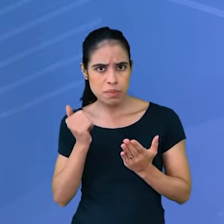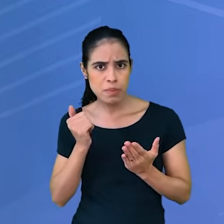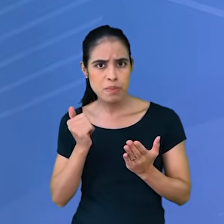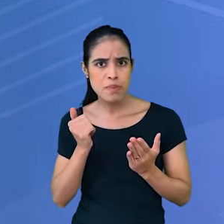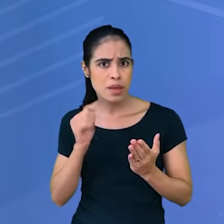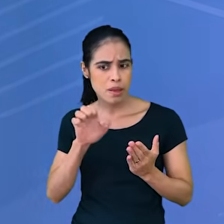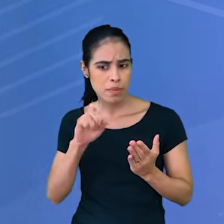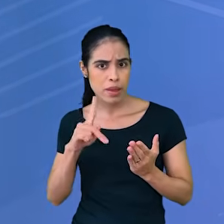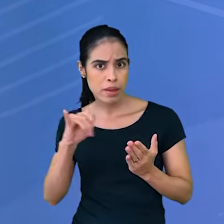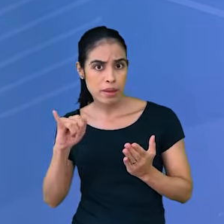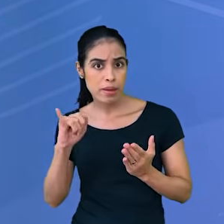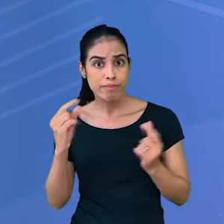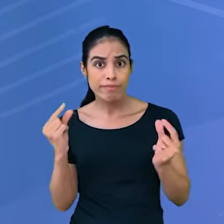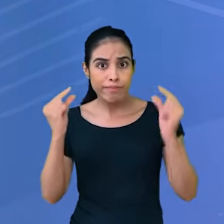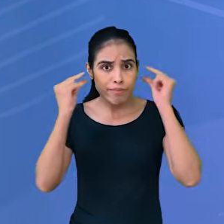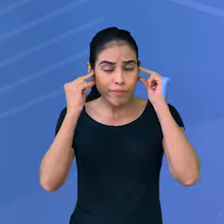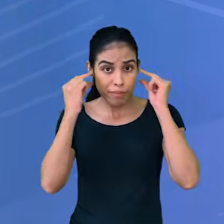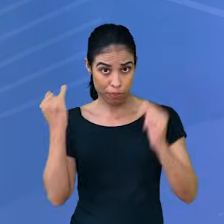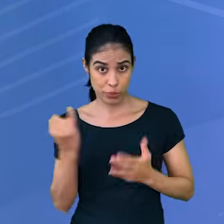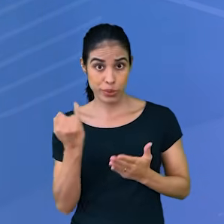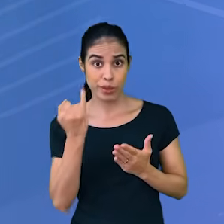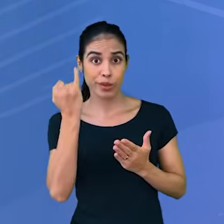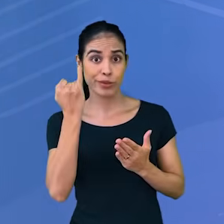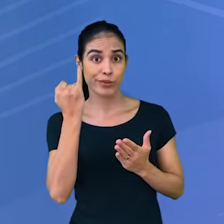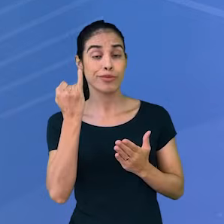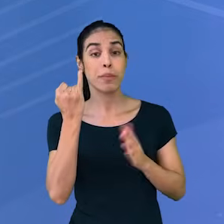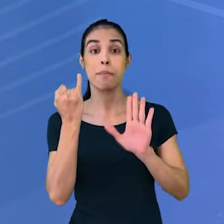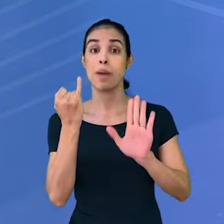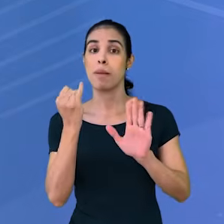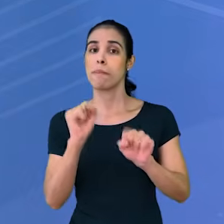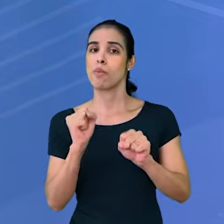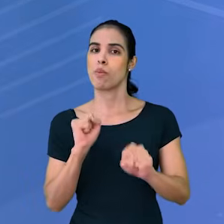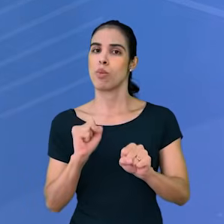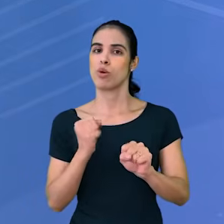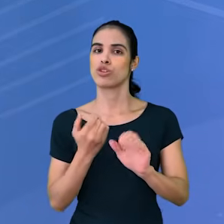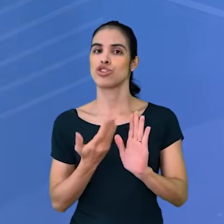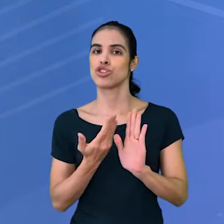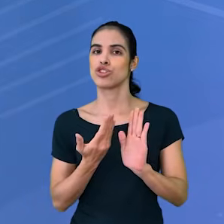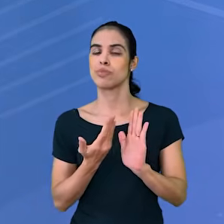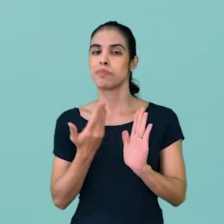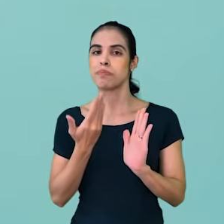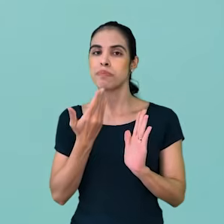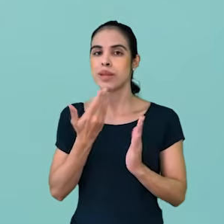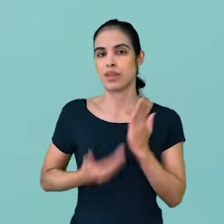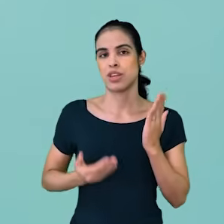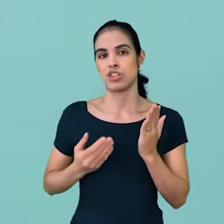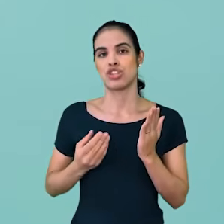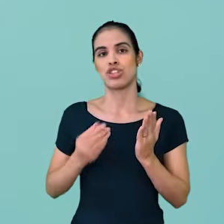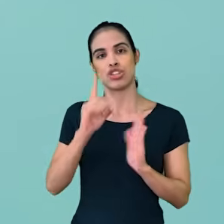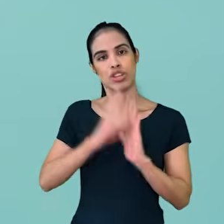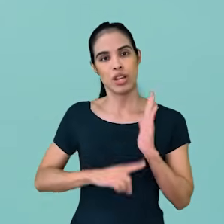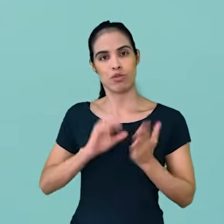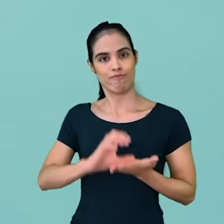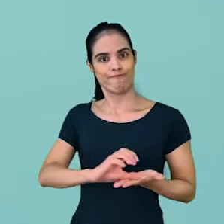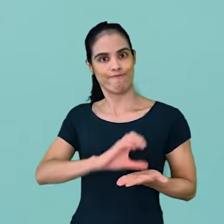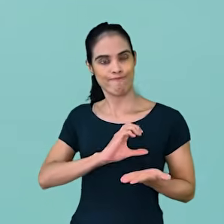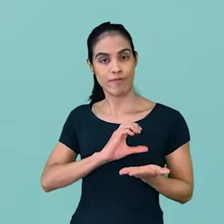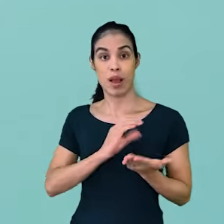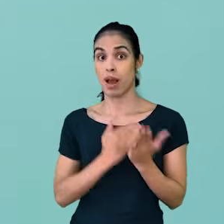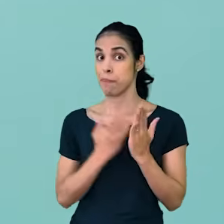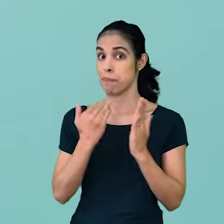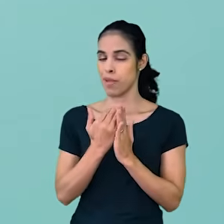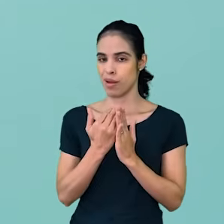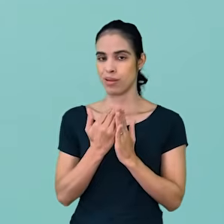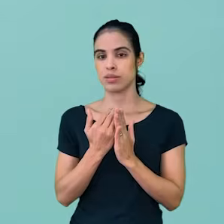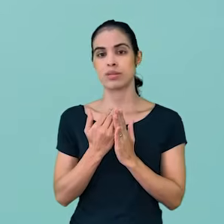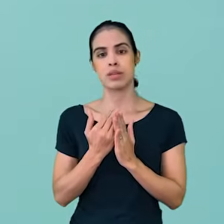de proteção individual, como os protetores auriculares, pode afastar o direito ao acréscimo? E foi com esse entendimento que a